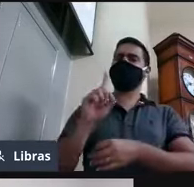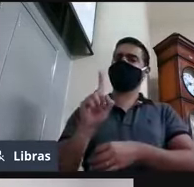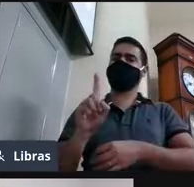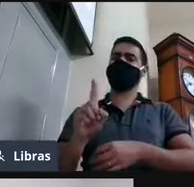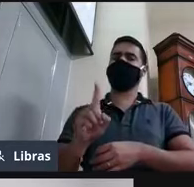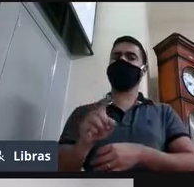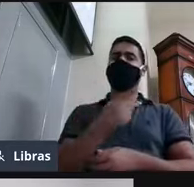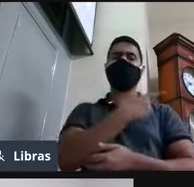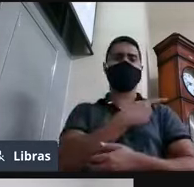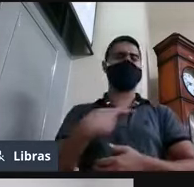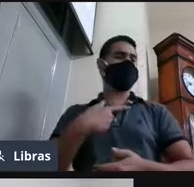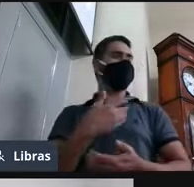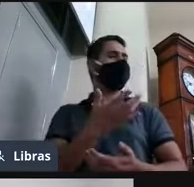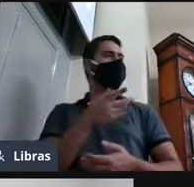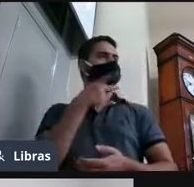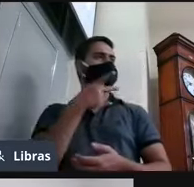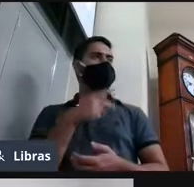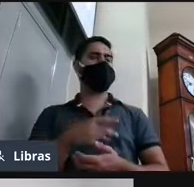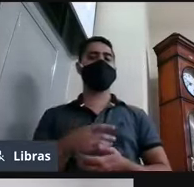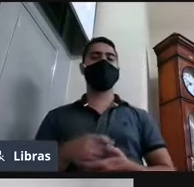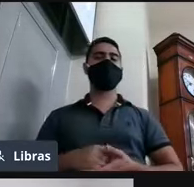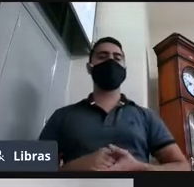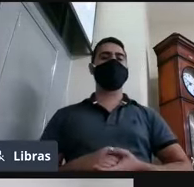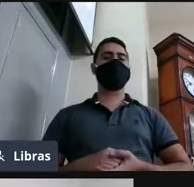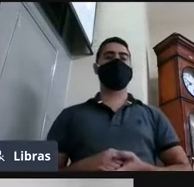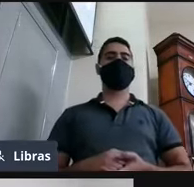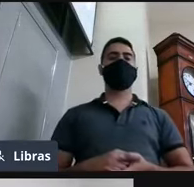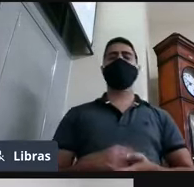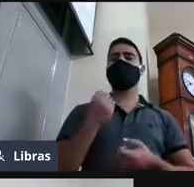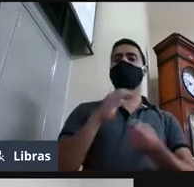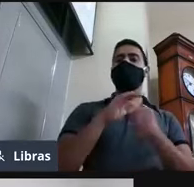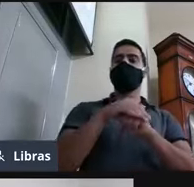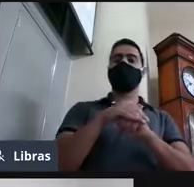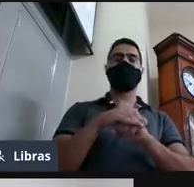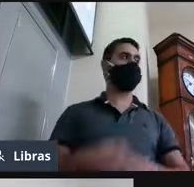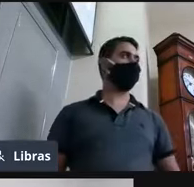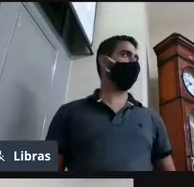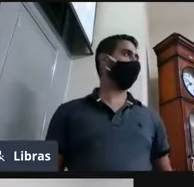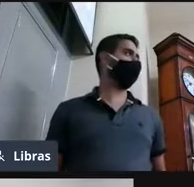isso, presidente, que eu queria dizer aqui, e uma boa noite a todos.